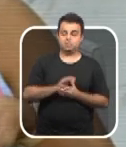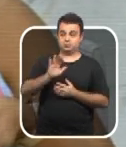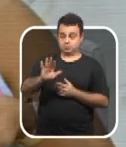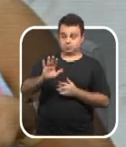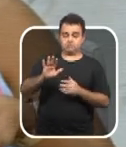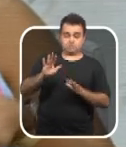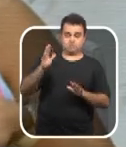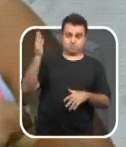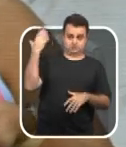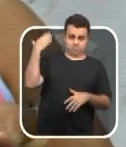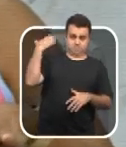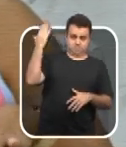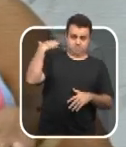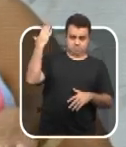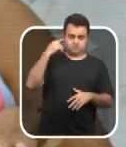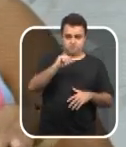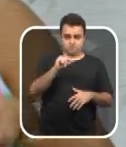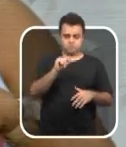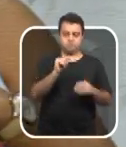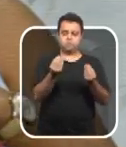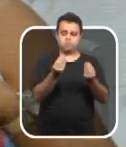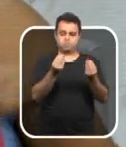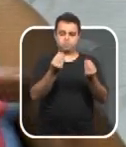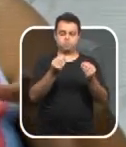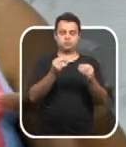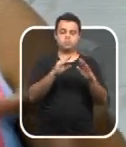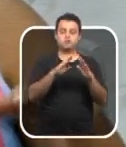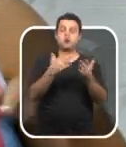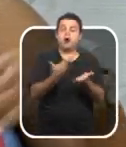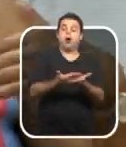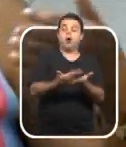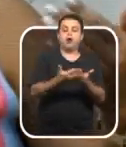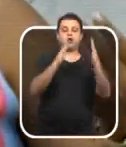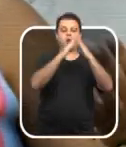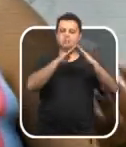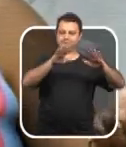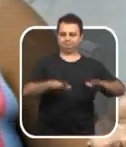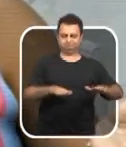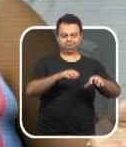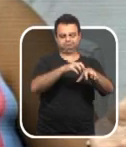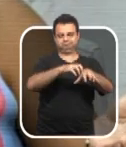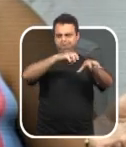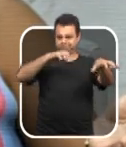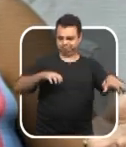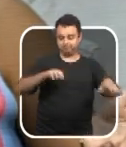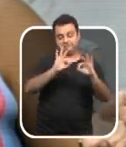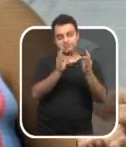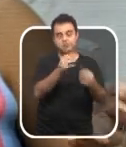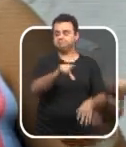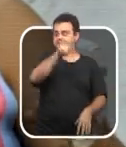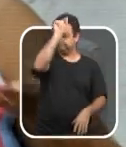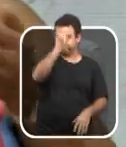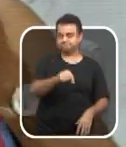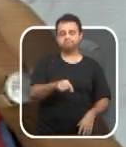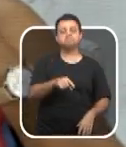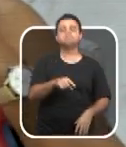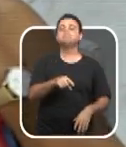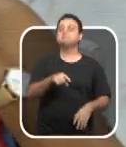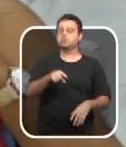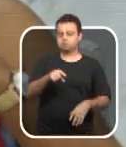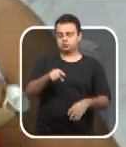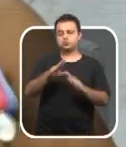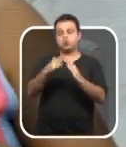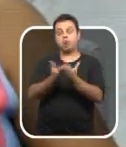aulas presenciais, porque estavam um pouco híbridas, né? A família tinha a opção de deixar a criança em casa ou ir para a